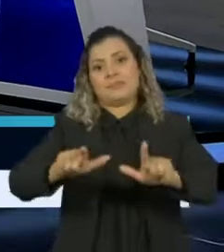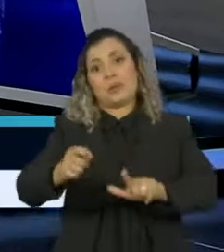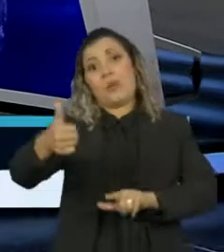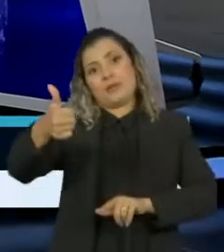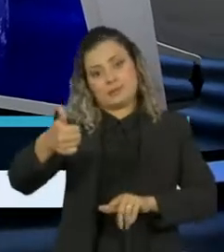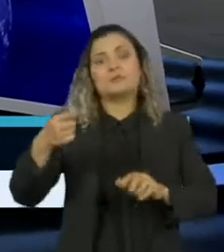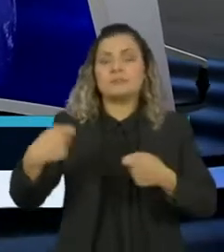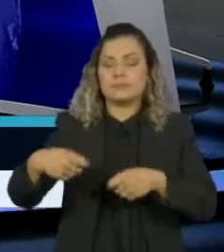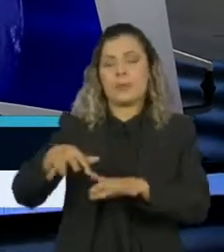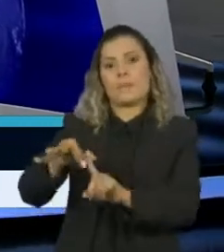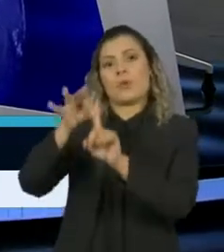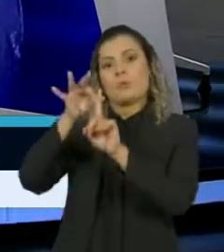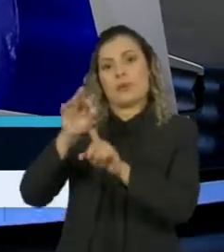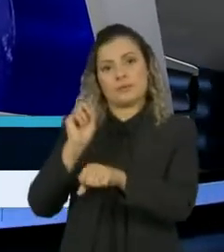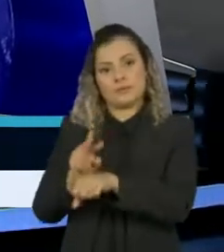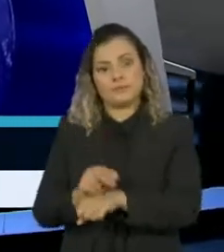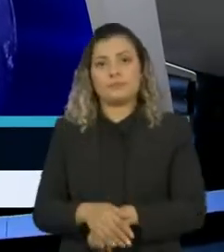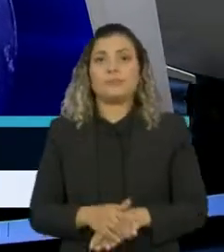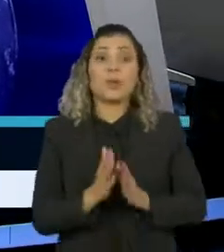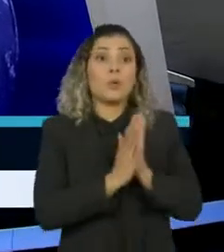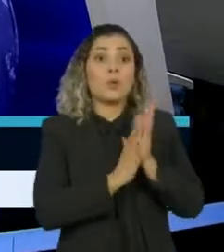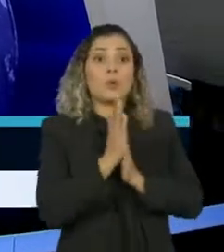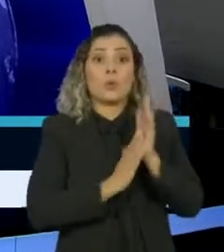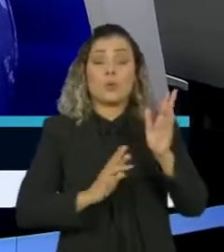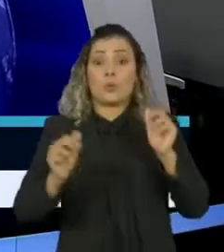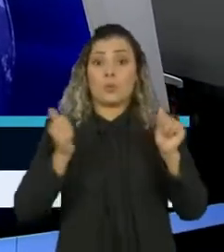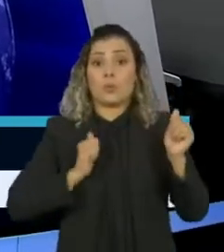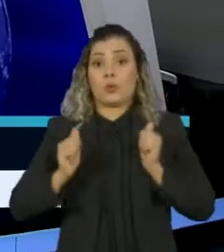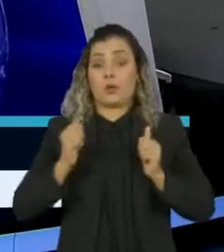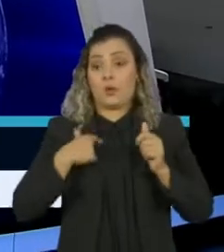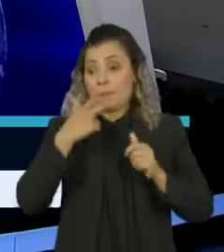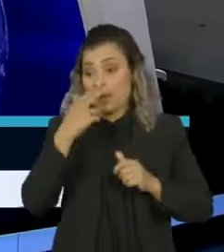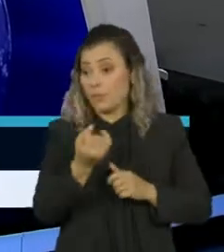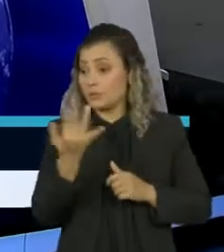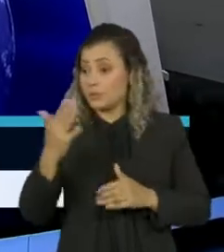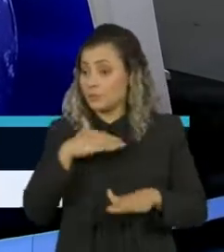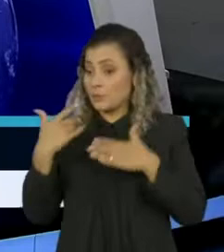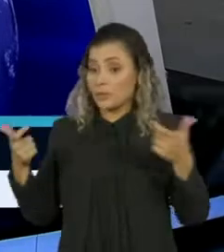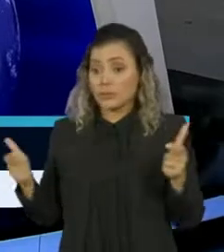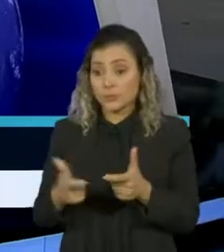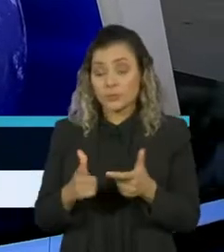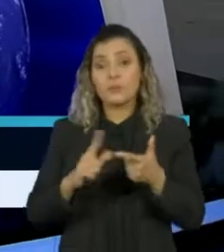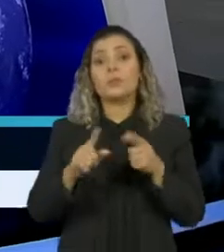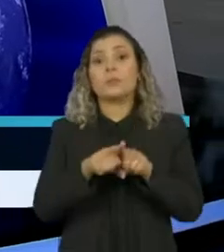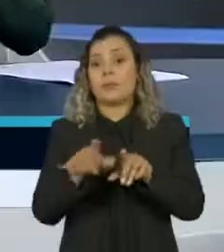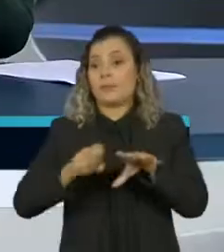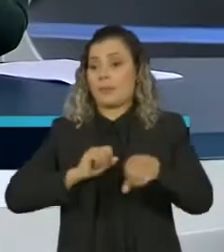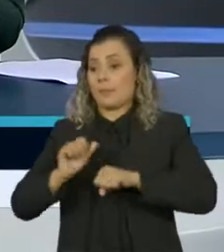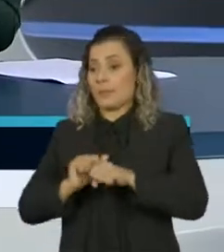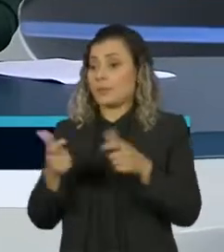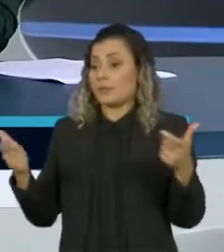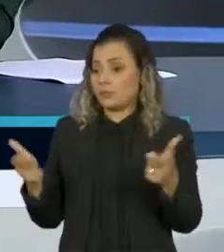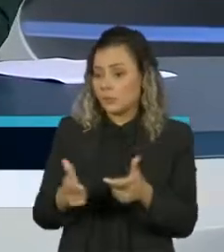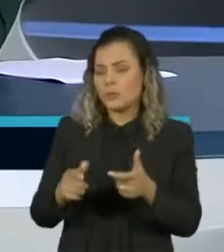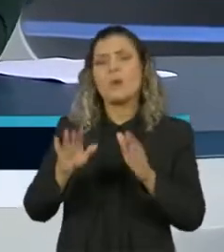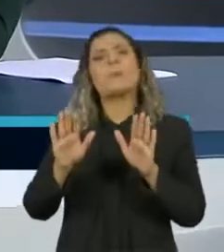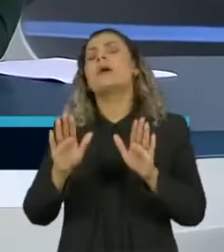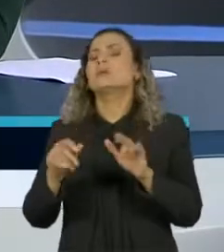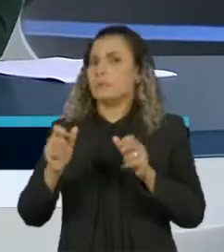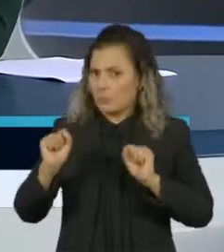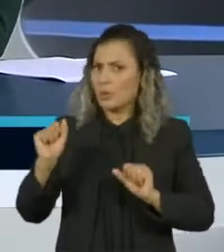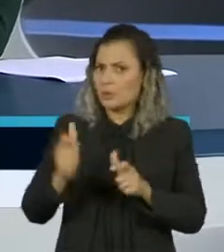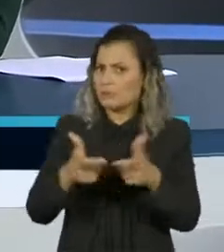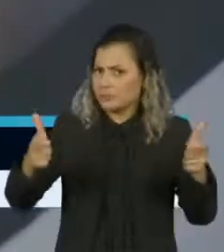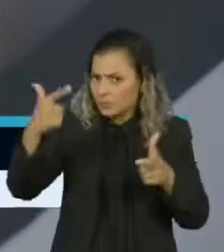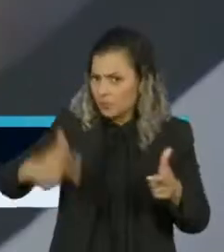os dentes nós podemos ficar otimistas com a queda no número de óbitos em são paulo e com a diminuição da taxa de letalidade ou ainda a chance de uma